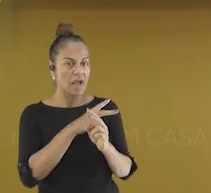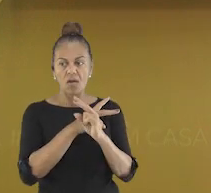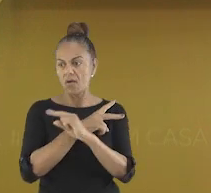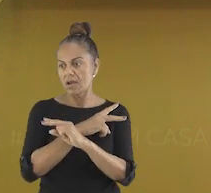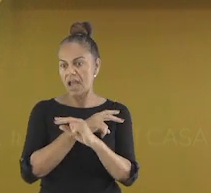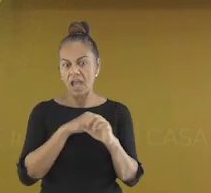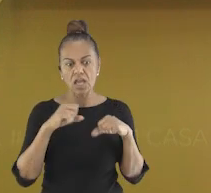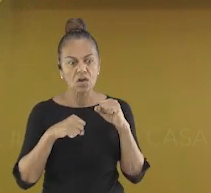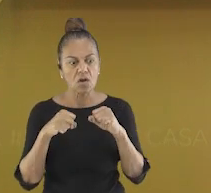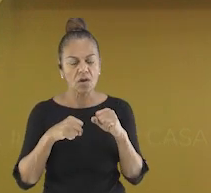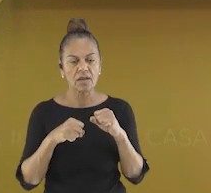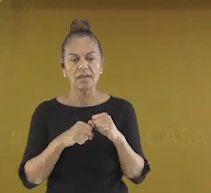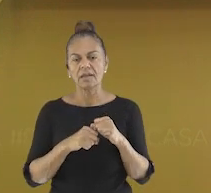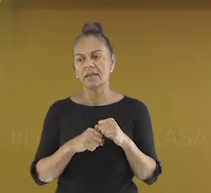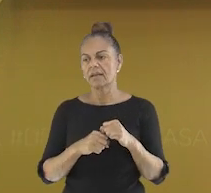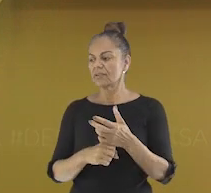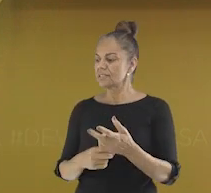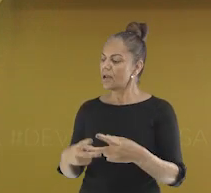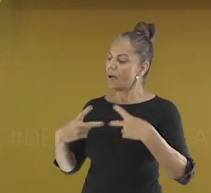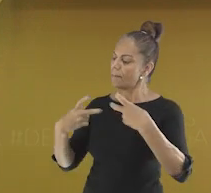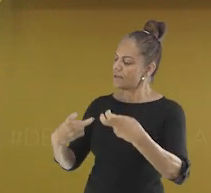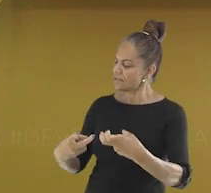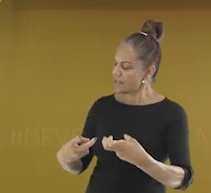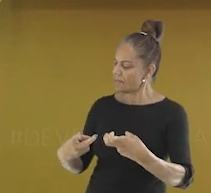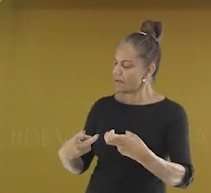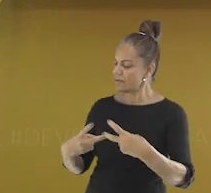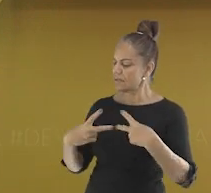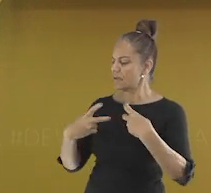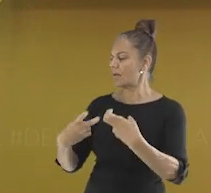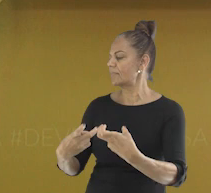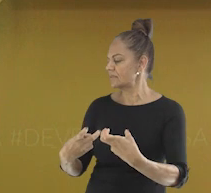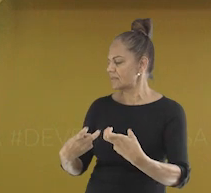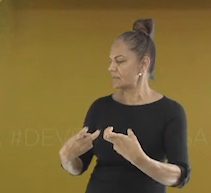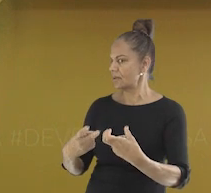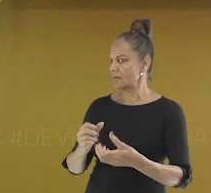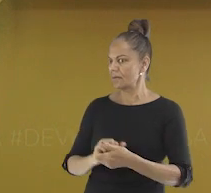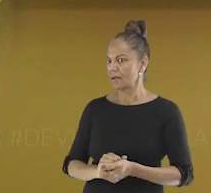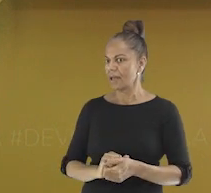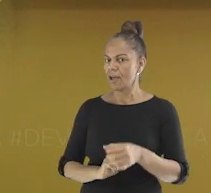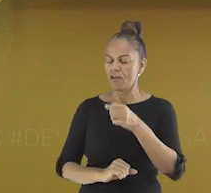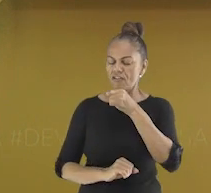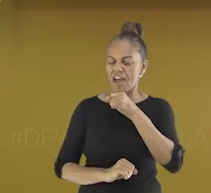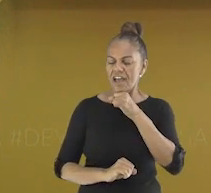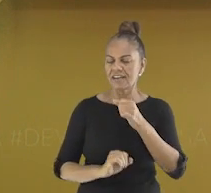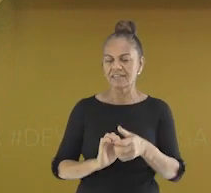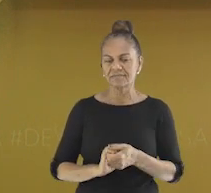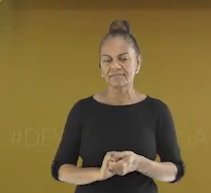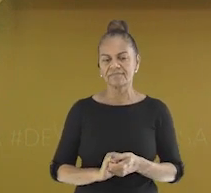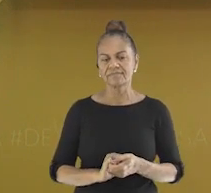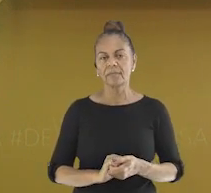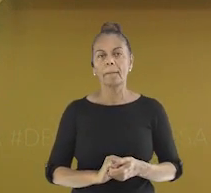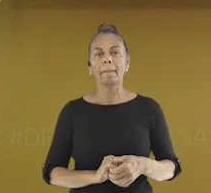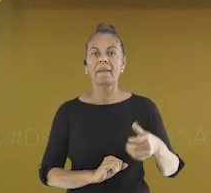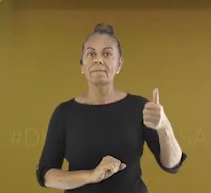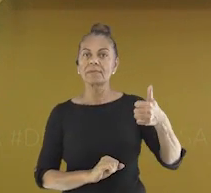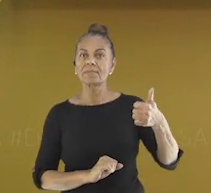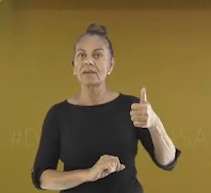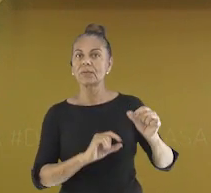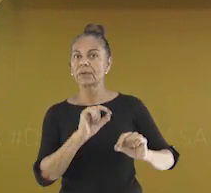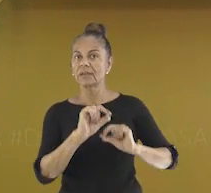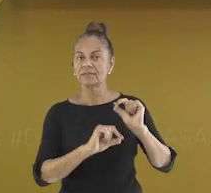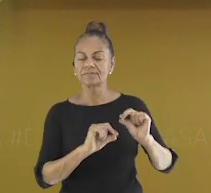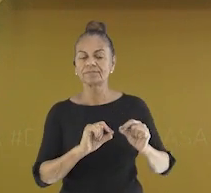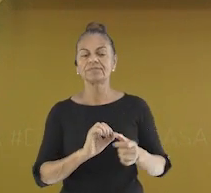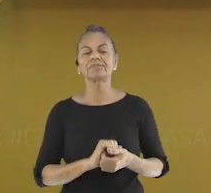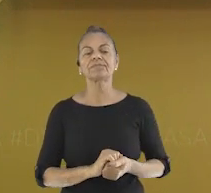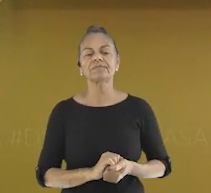a senhora olha para os dois lados e depois corre. Não sei se você percebeu, mas eu sou uma velhinha. Daí,